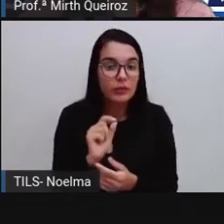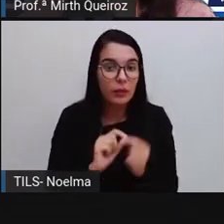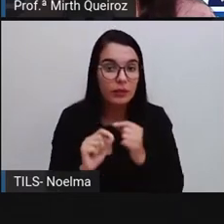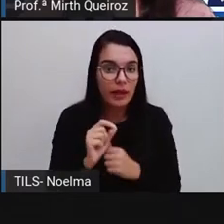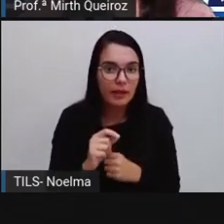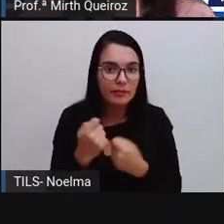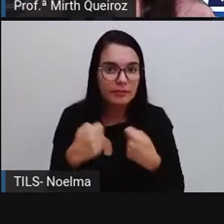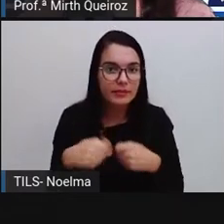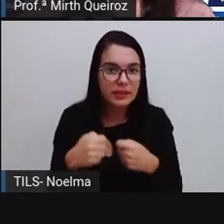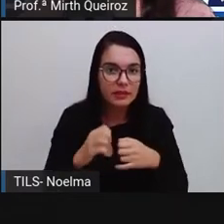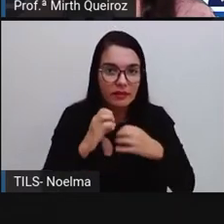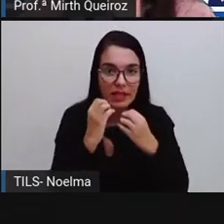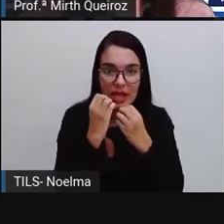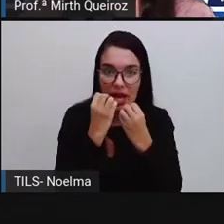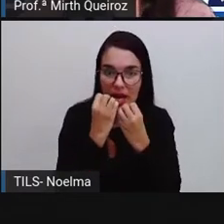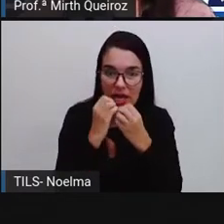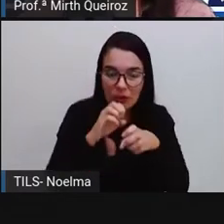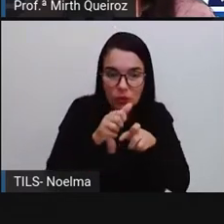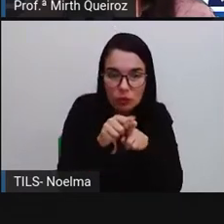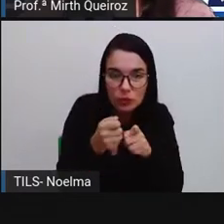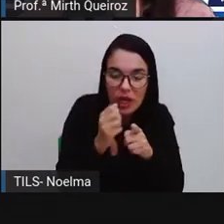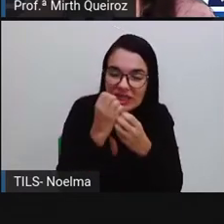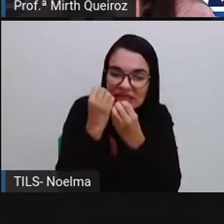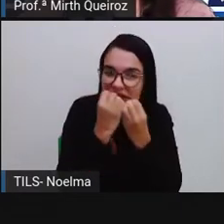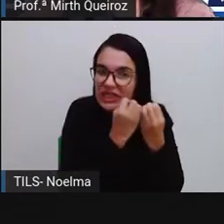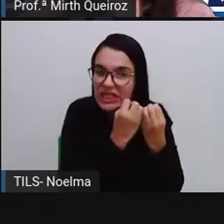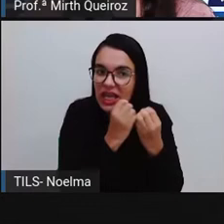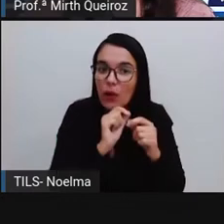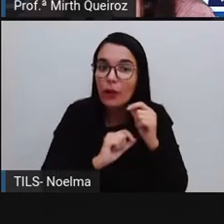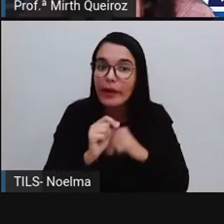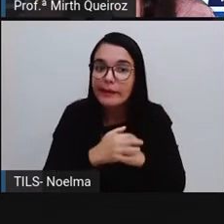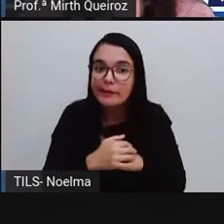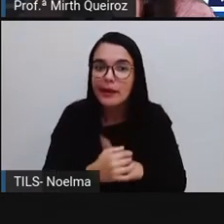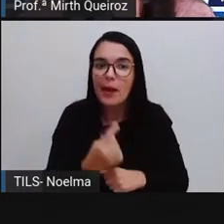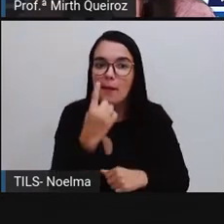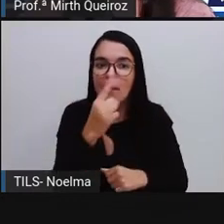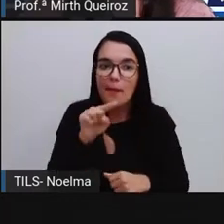1220 l de água 1 kg de soja